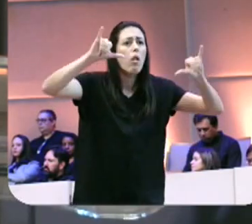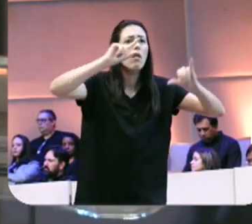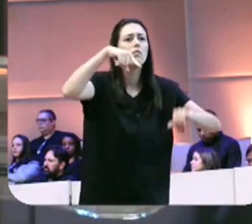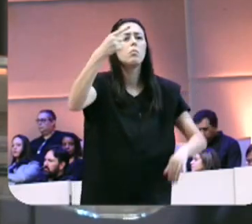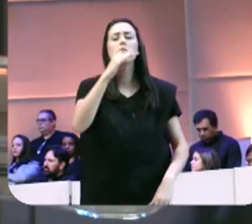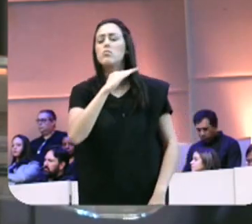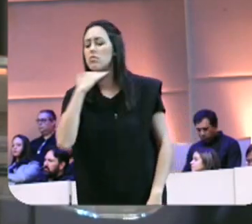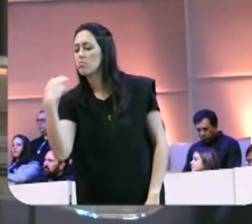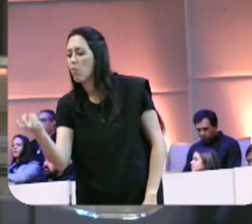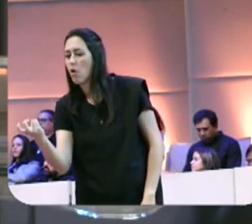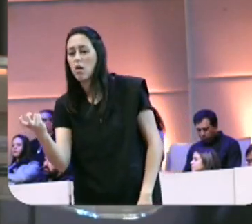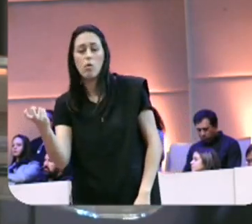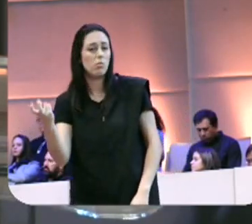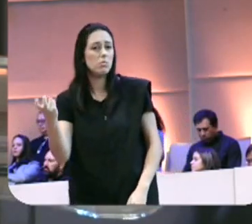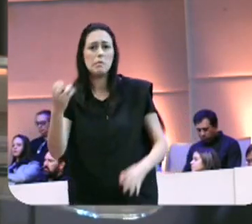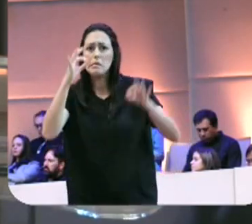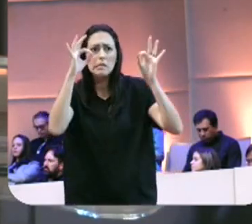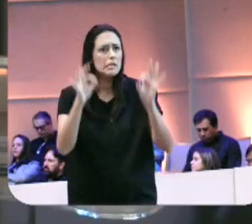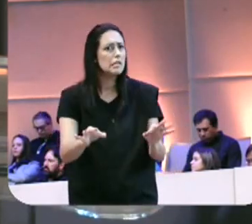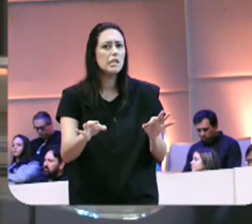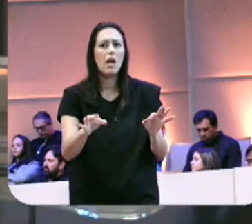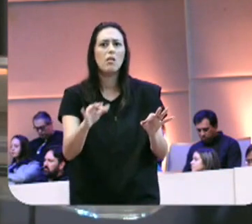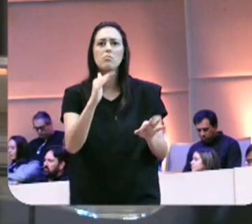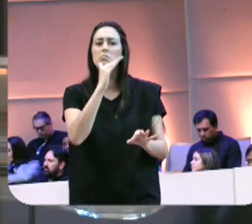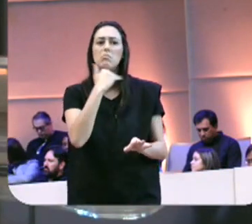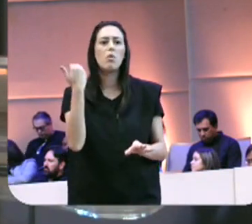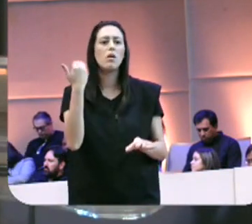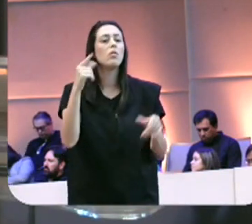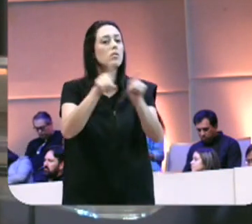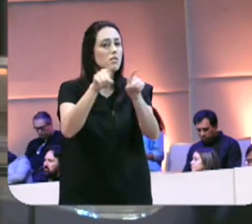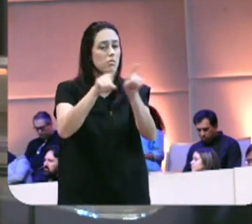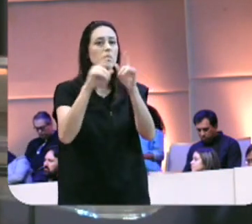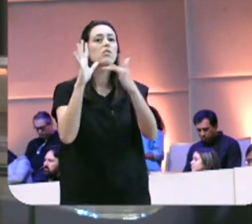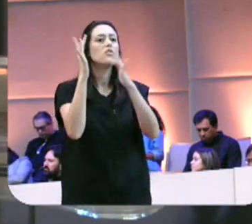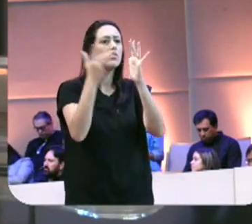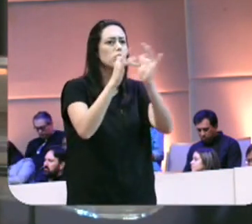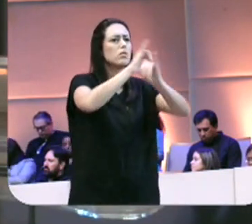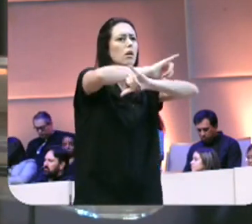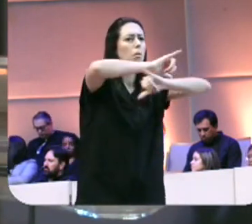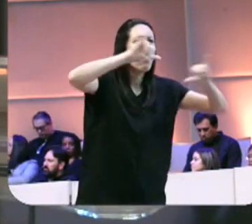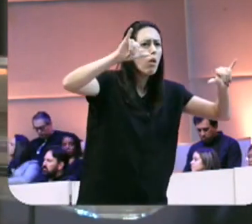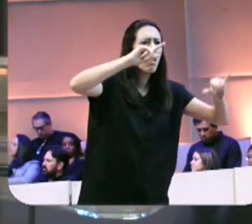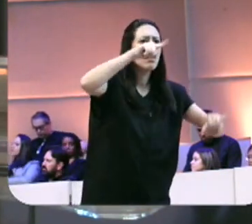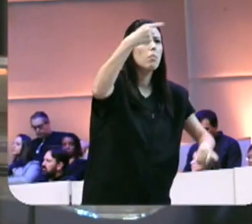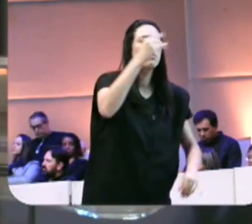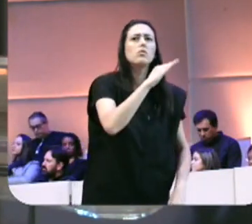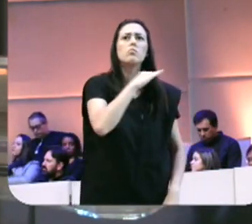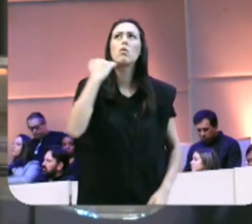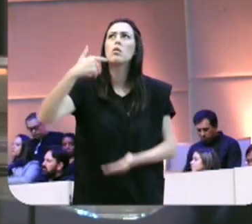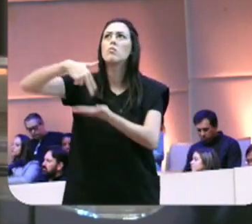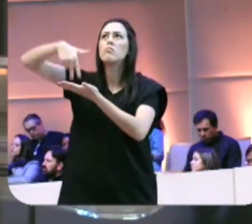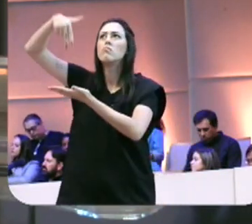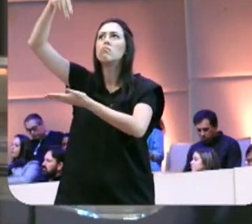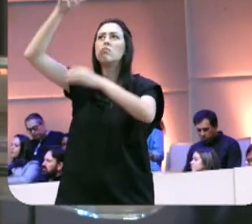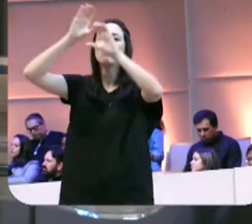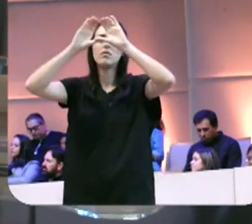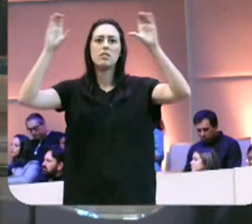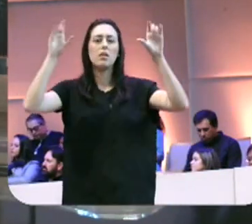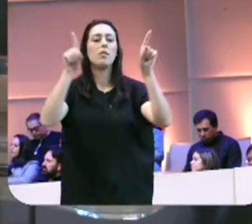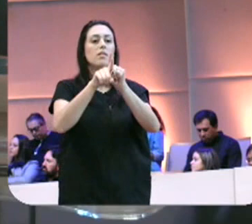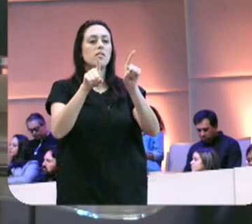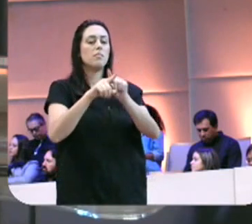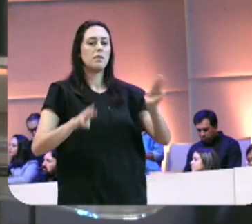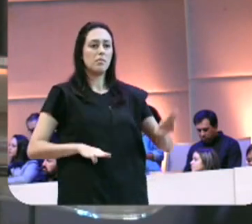essas também foram as últimas palavras do Senhor Jesus antes de ele subir aos céus. Por exemplo, vai aparecer ali no telão, Marcos